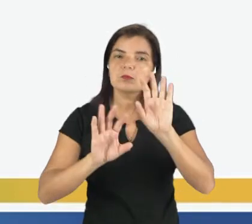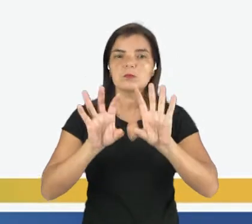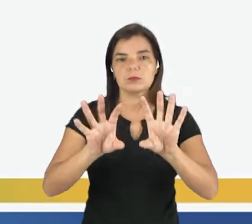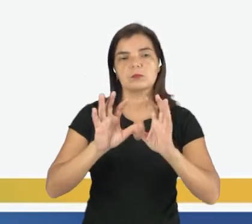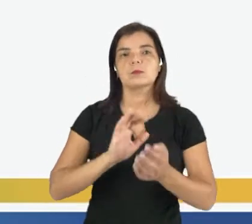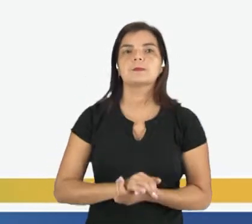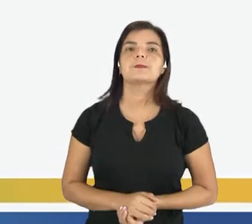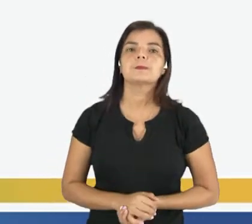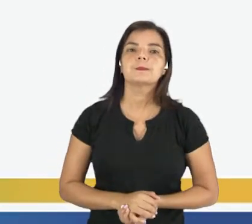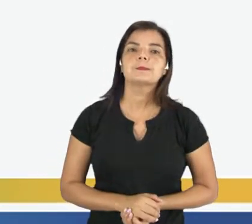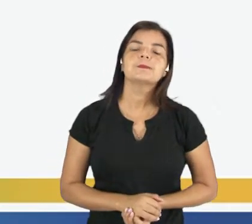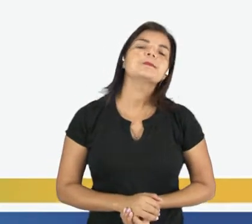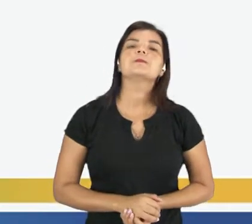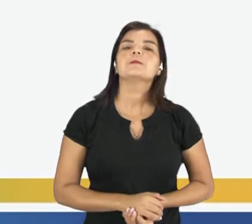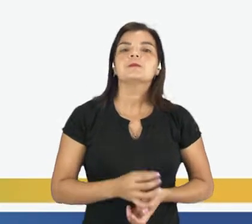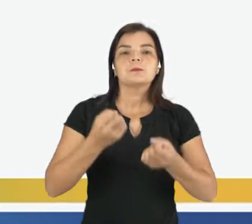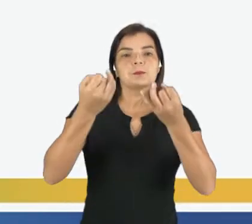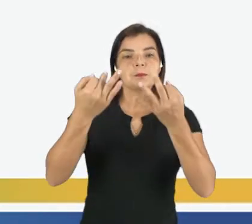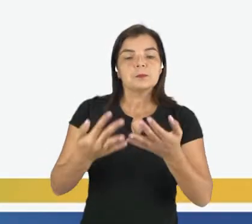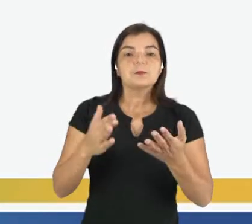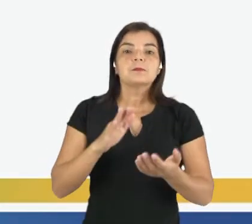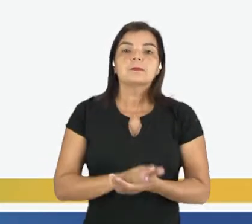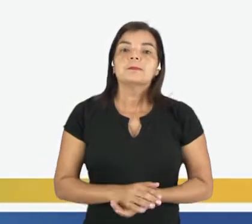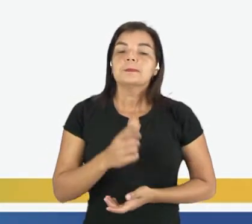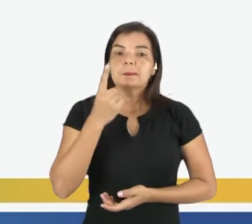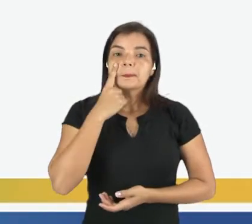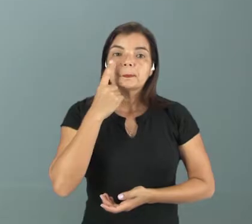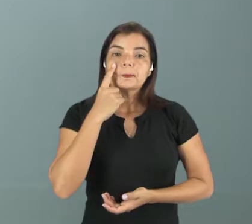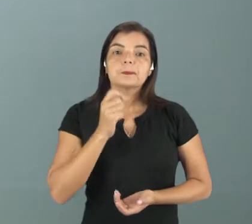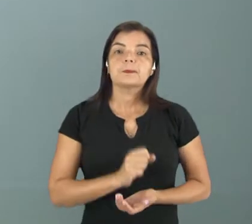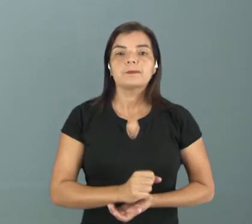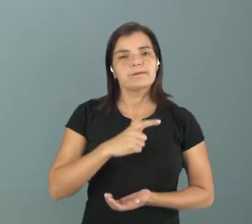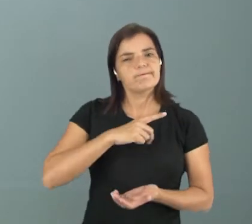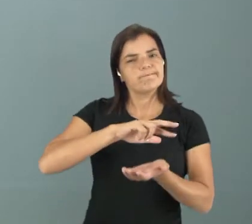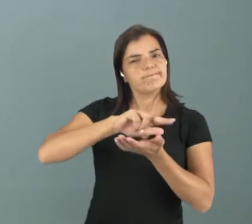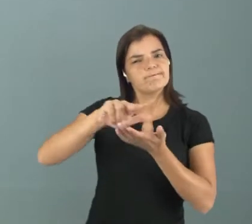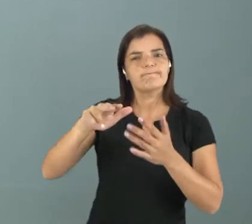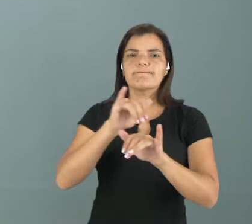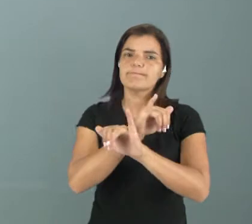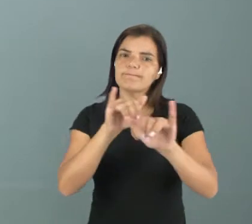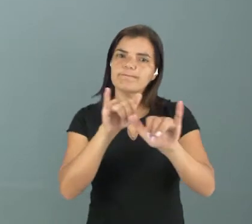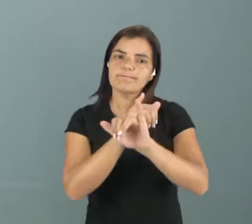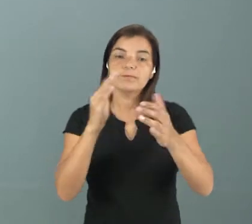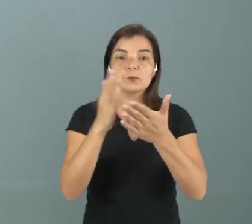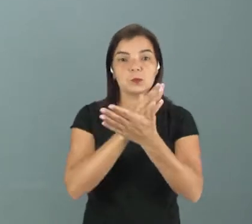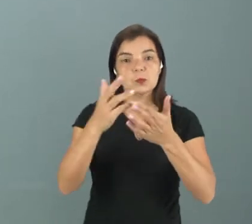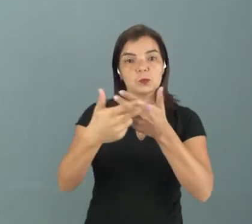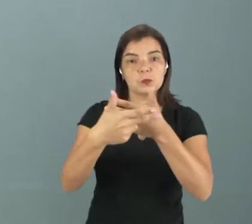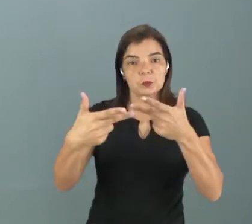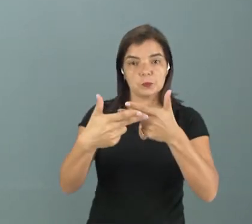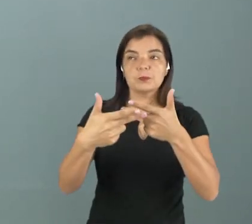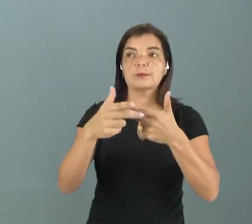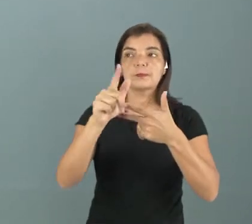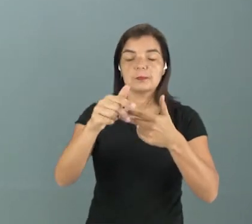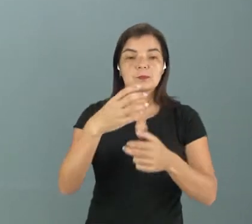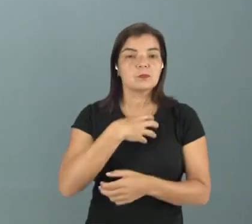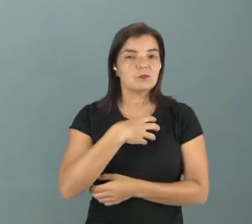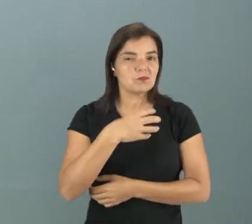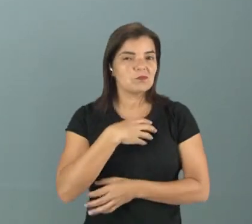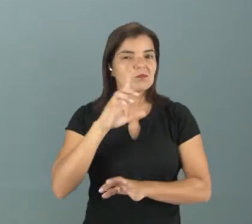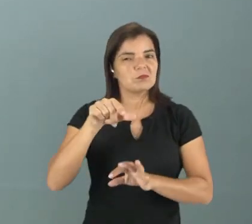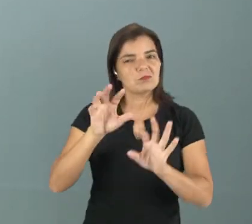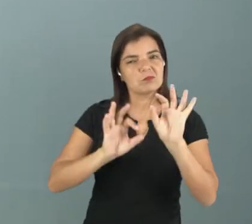forma. Então, olha só o que ele falou sobre a reportagem. Tem várias informações, sobre algum fato e a maneira como